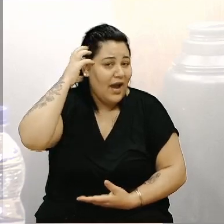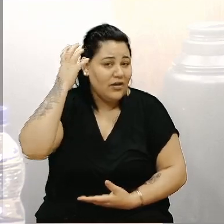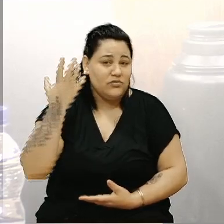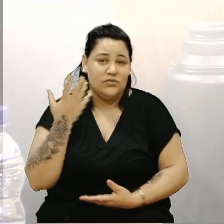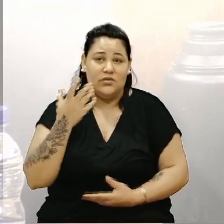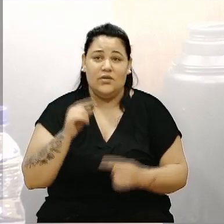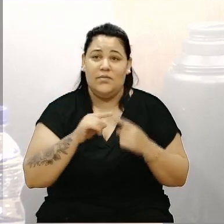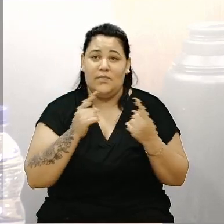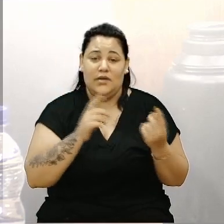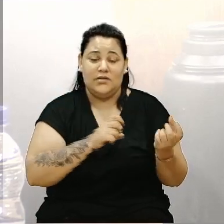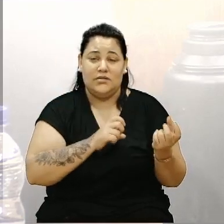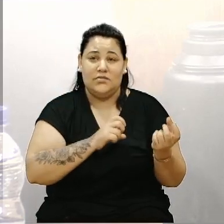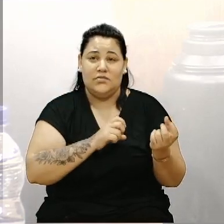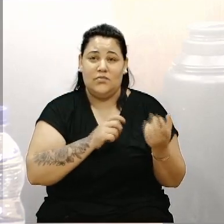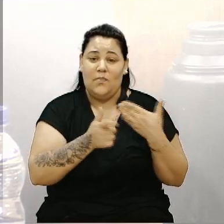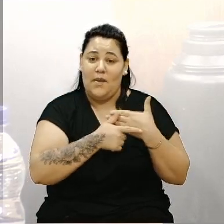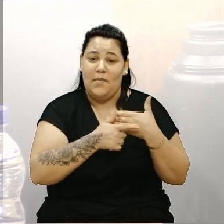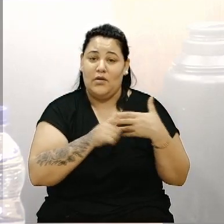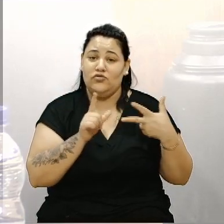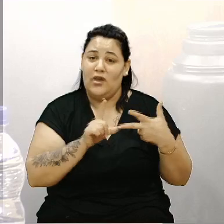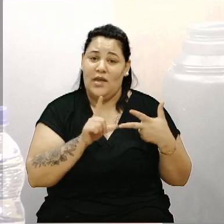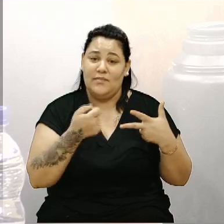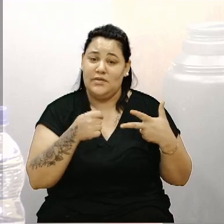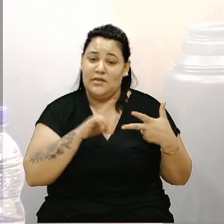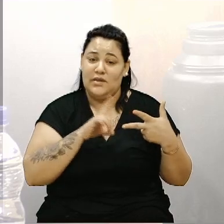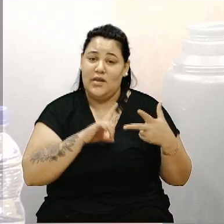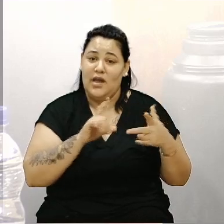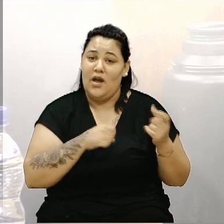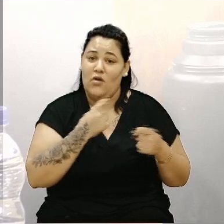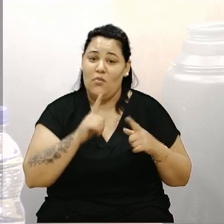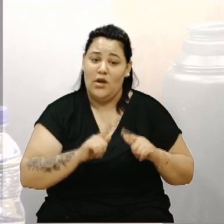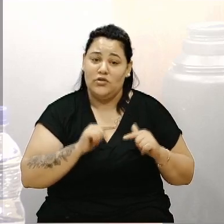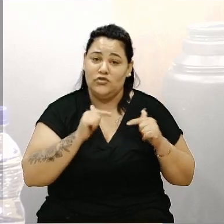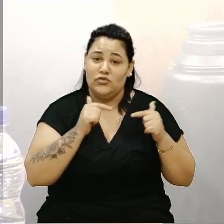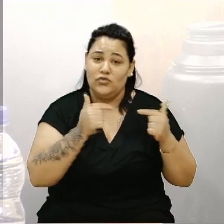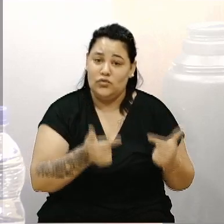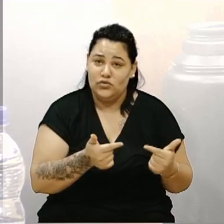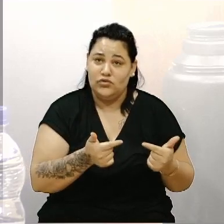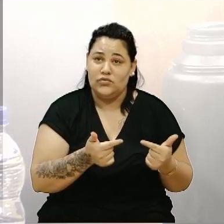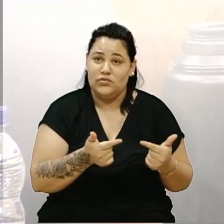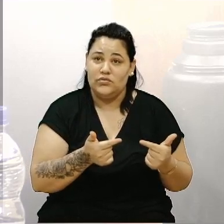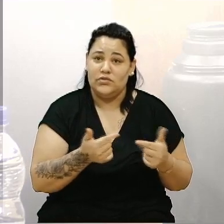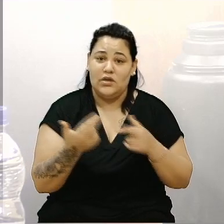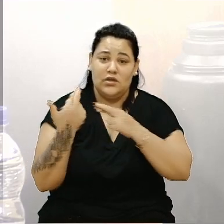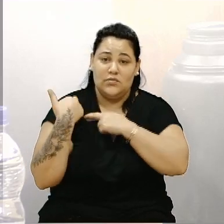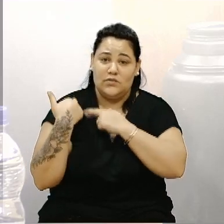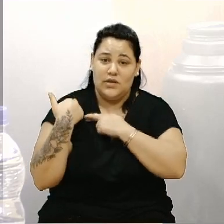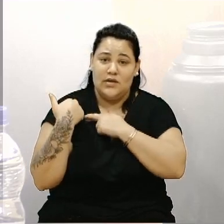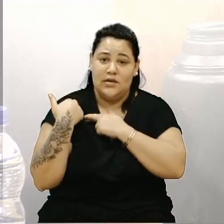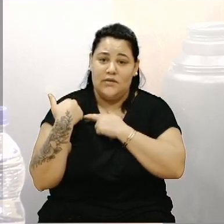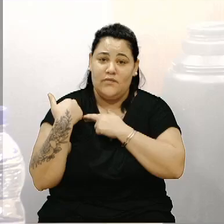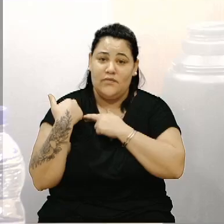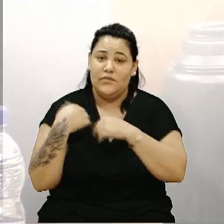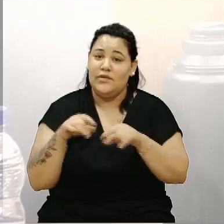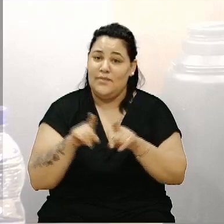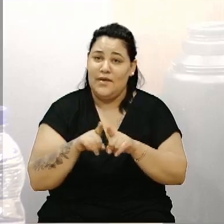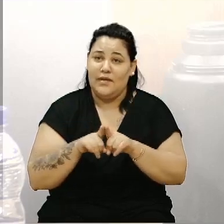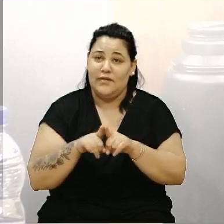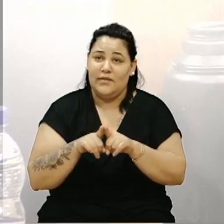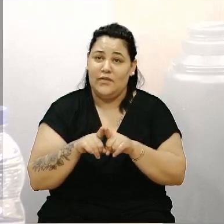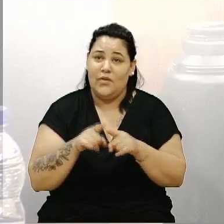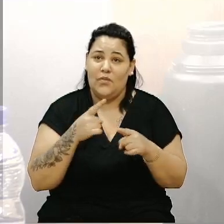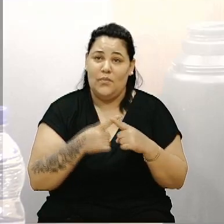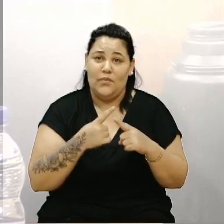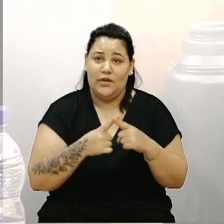enquanto Poder Legislativo, daqui a pouco nós vamos ter que tomar alguma decisão sob pena de ser corresponsável por ação ou por omissão, de ver essa situação,